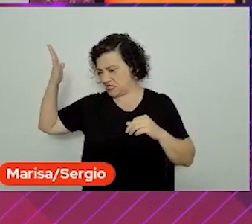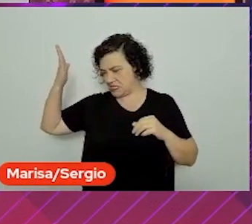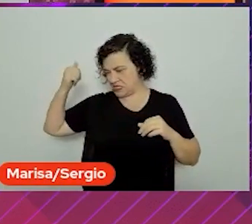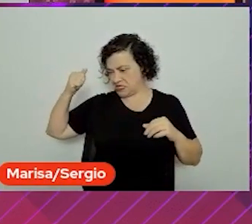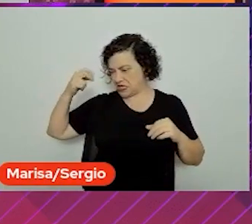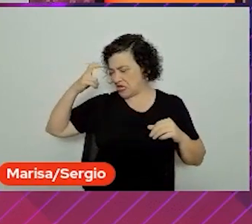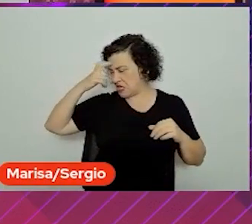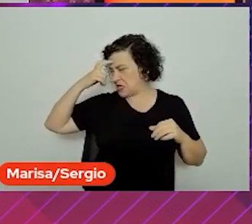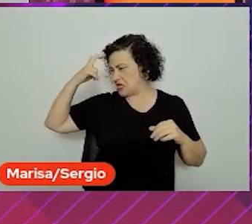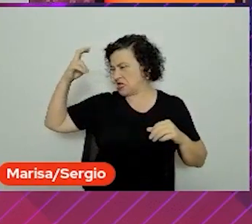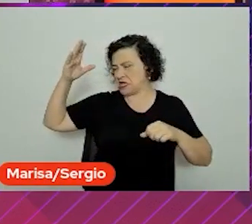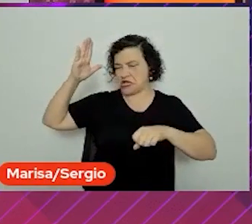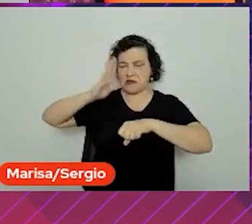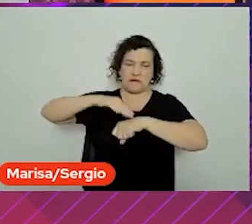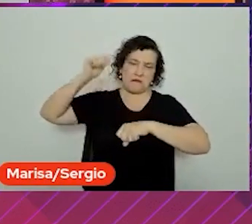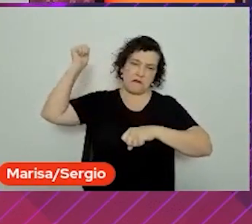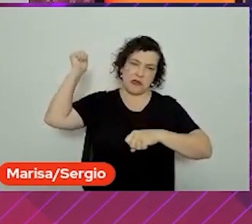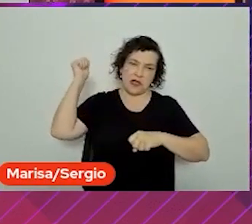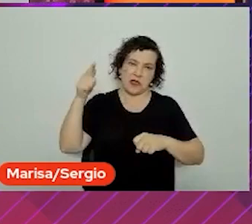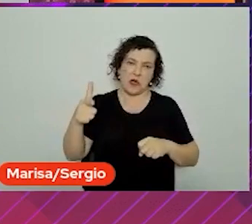término.